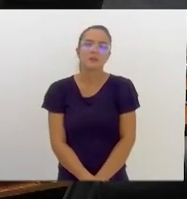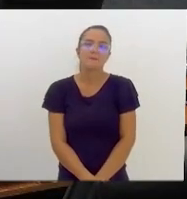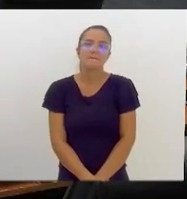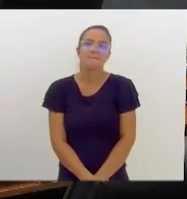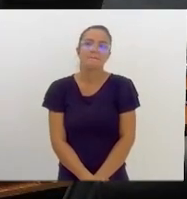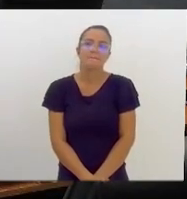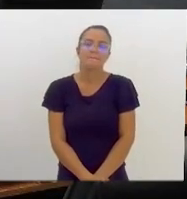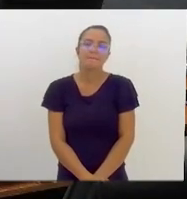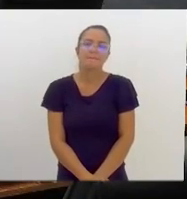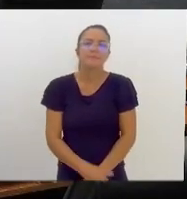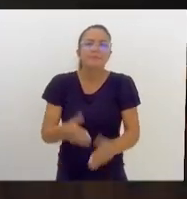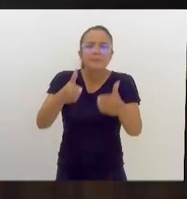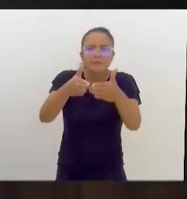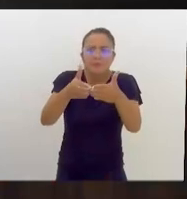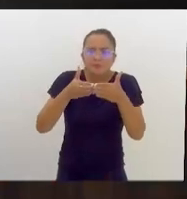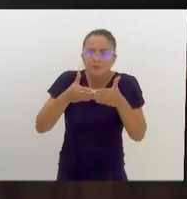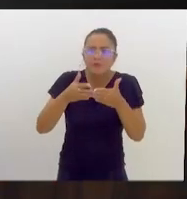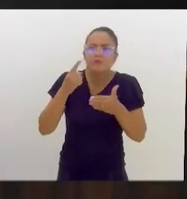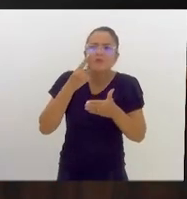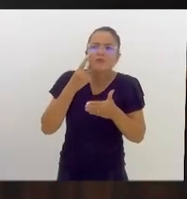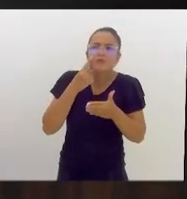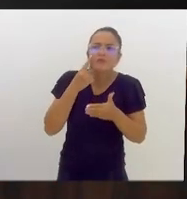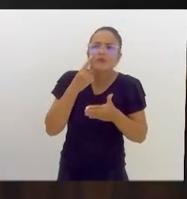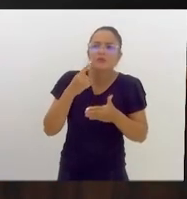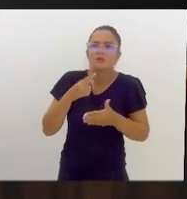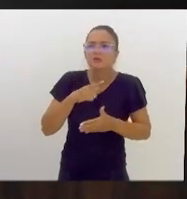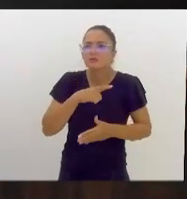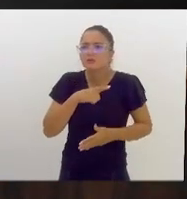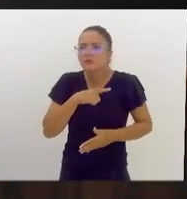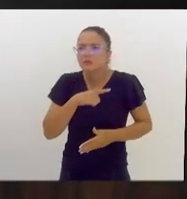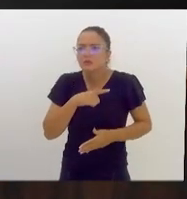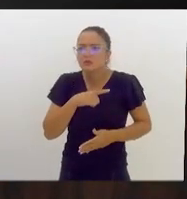Por gentileza, obrigada. Verificar se realmente